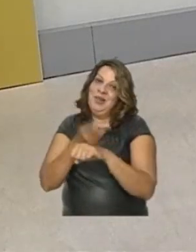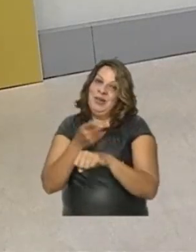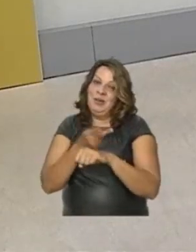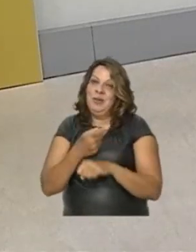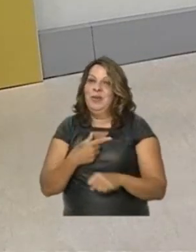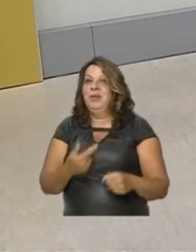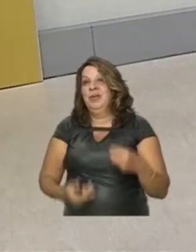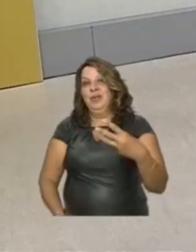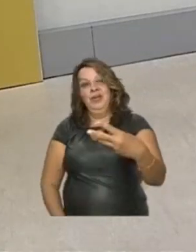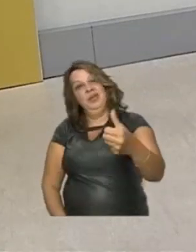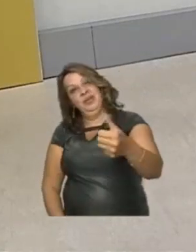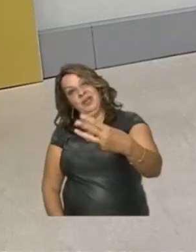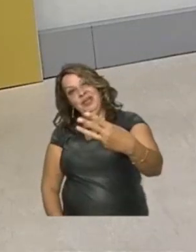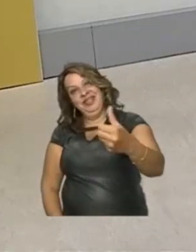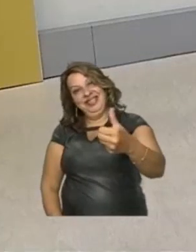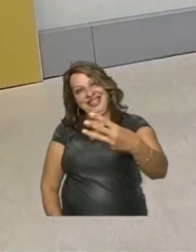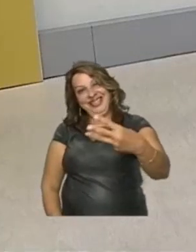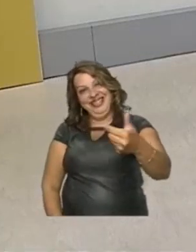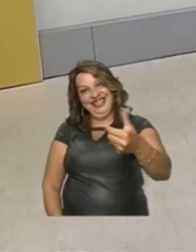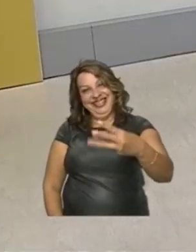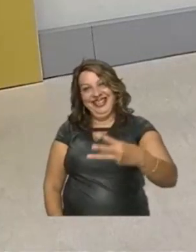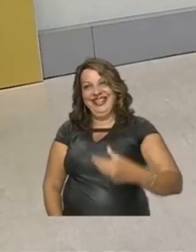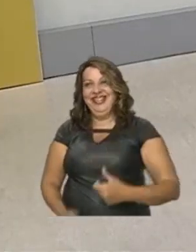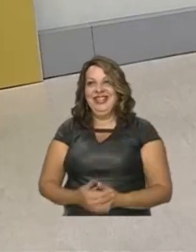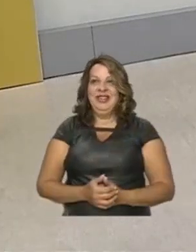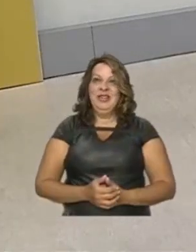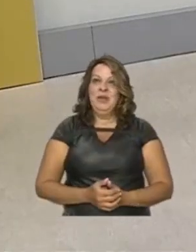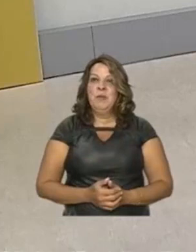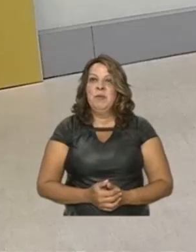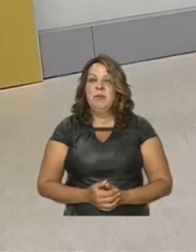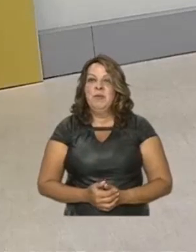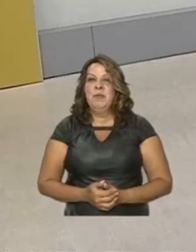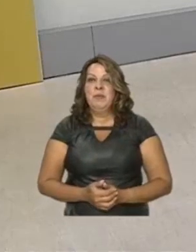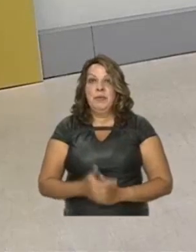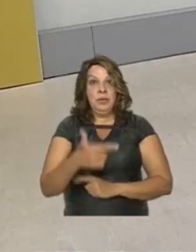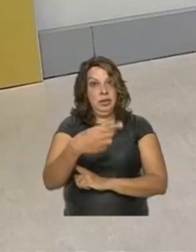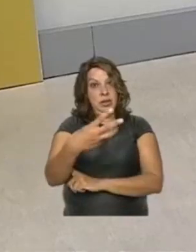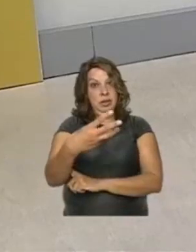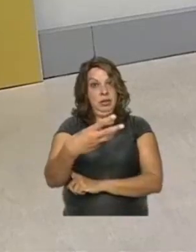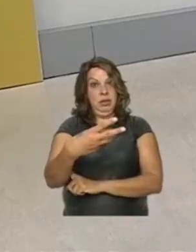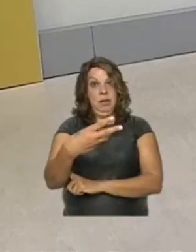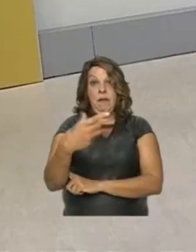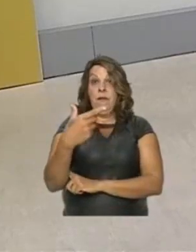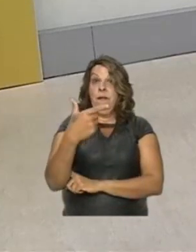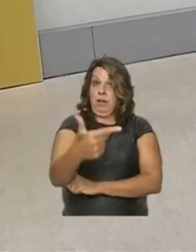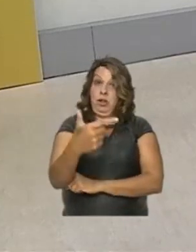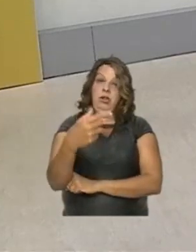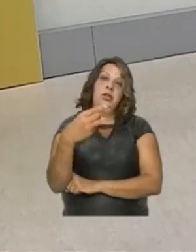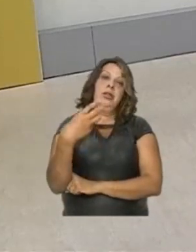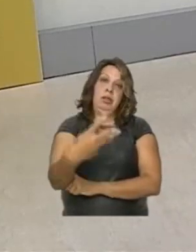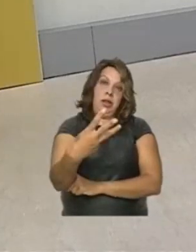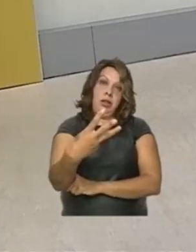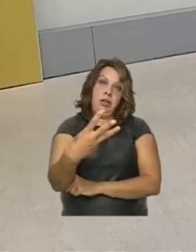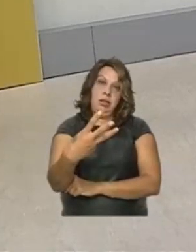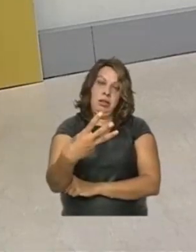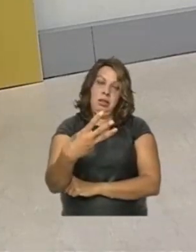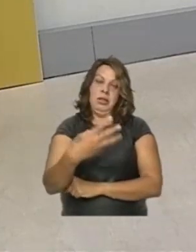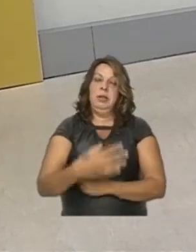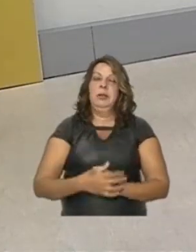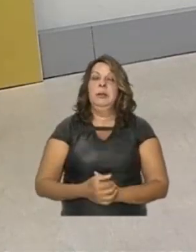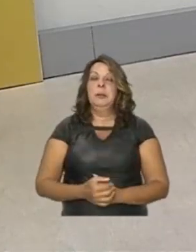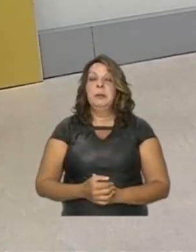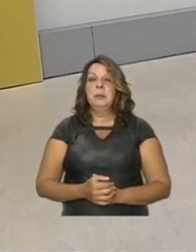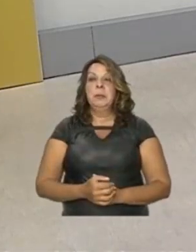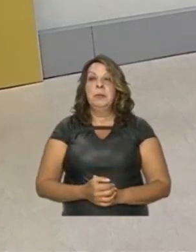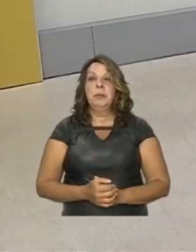31, 31, 31. 31, 31, 23, 23 é a bolinha da